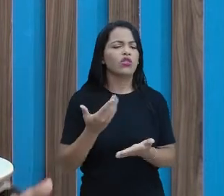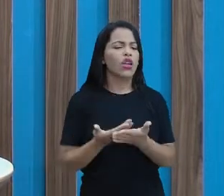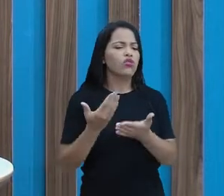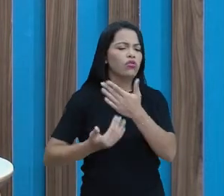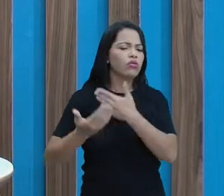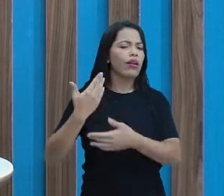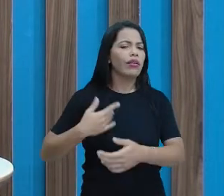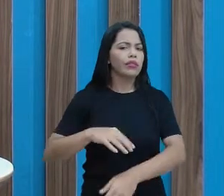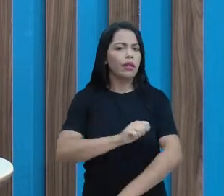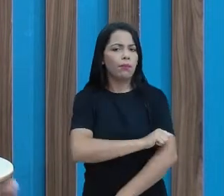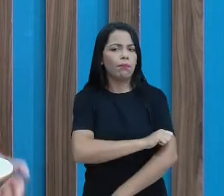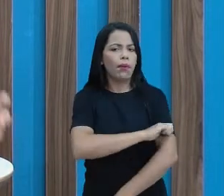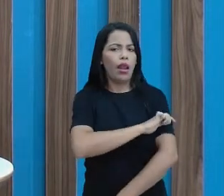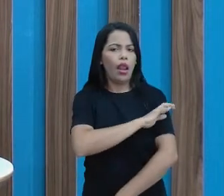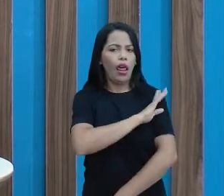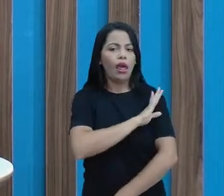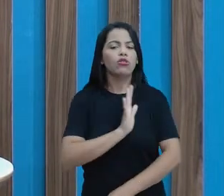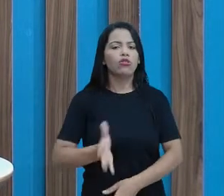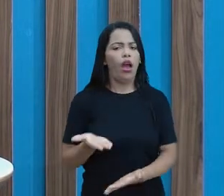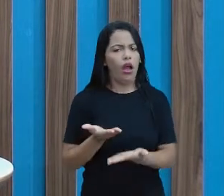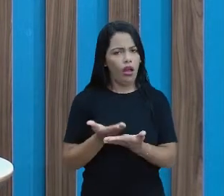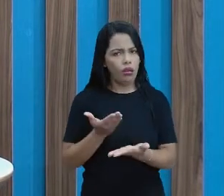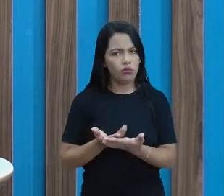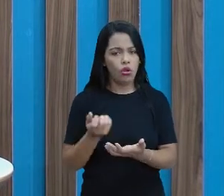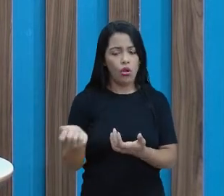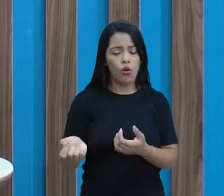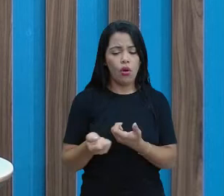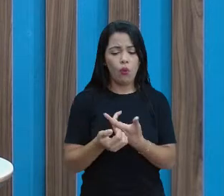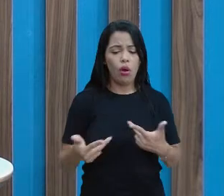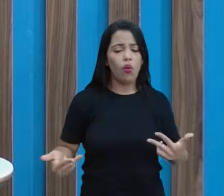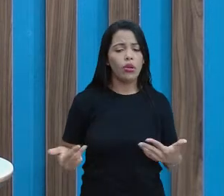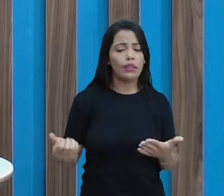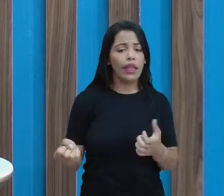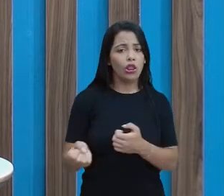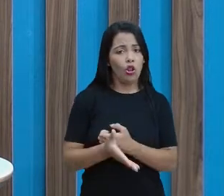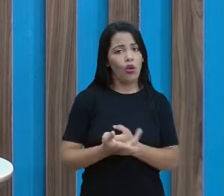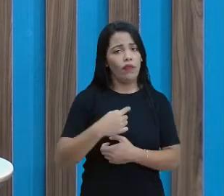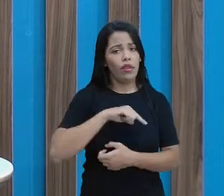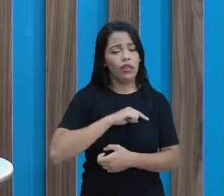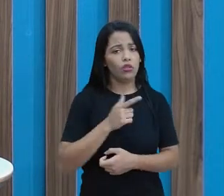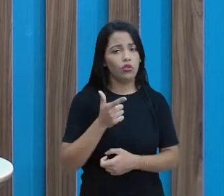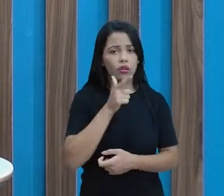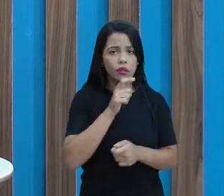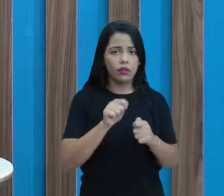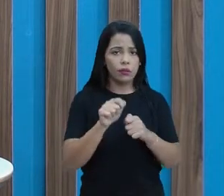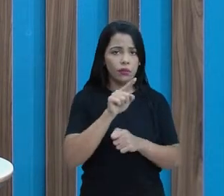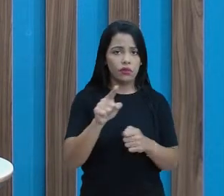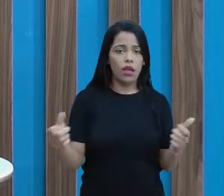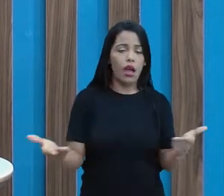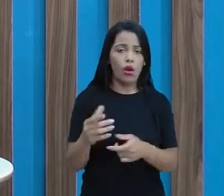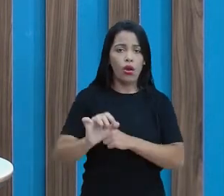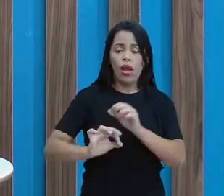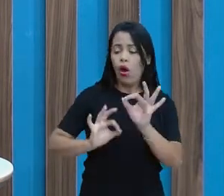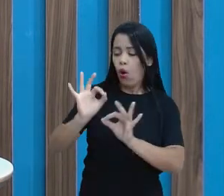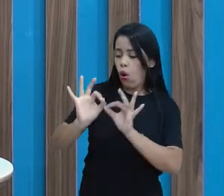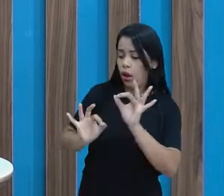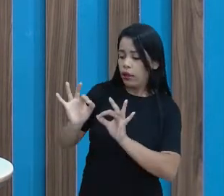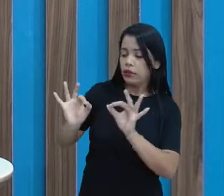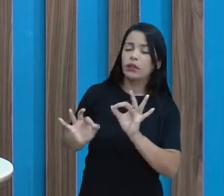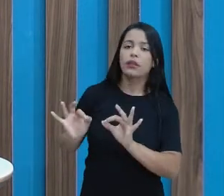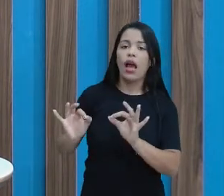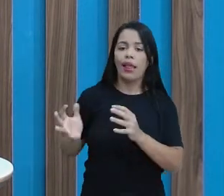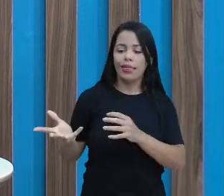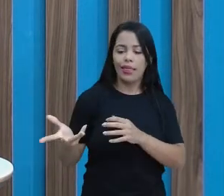séries anteriores, tá bom? Algo que é novo aqui para você é a gente organizar esses dados aí e construir um